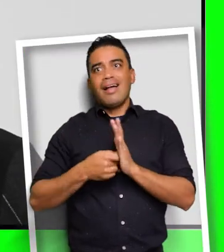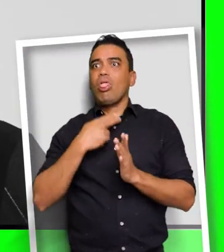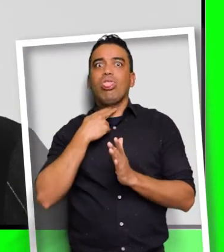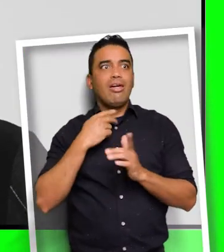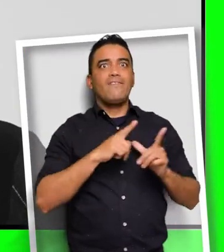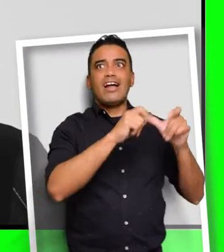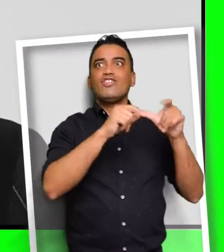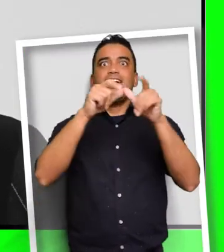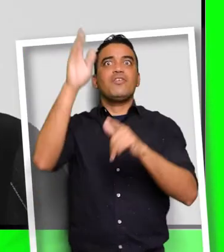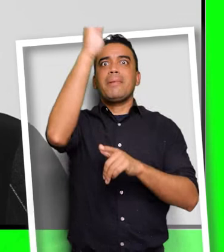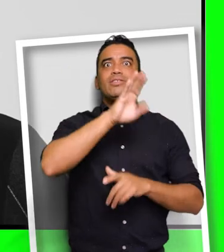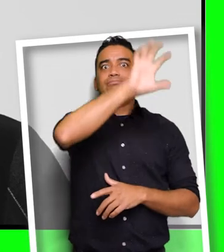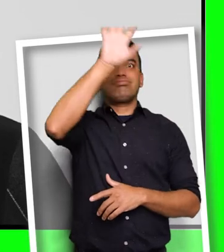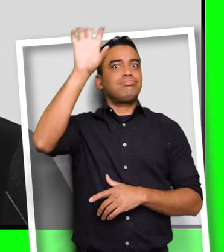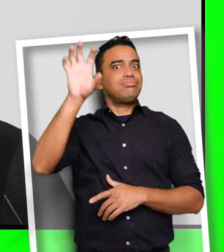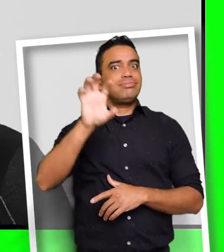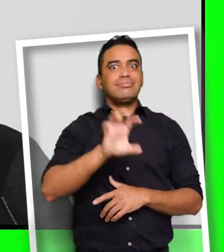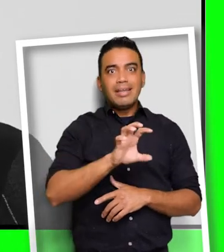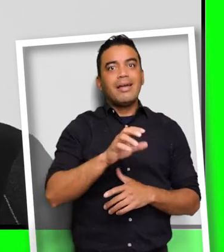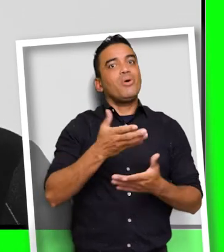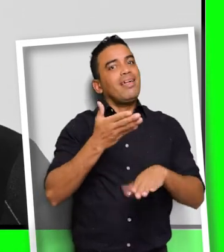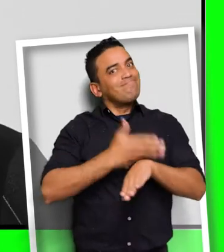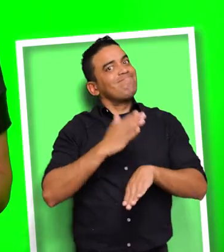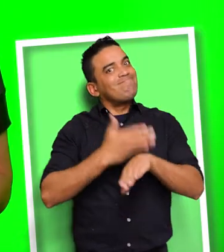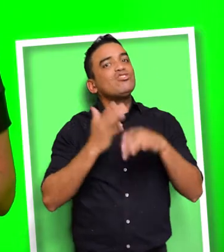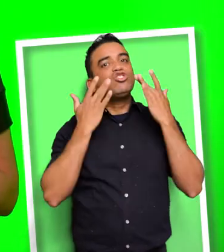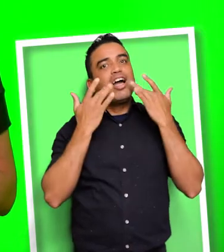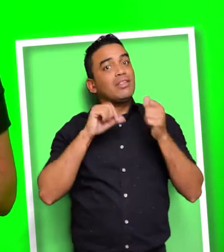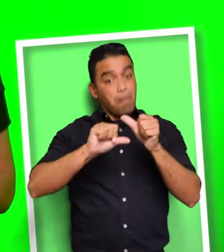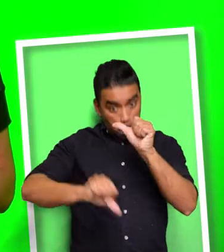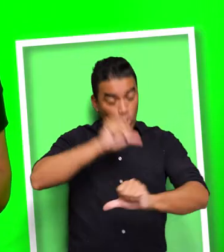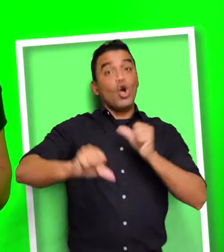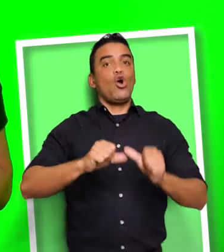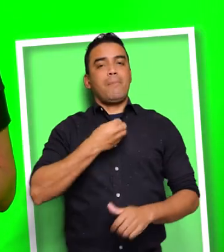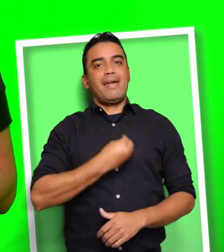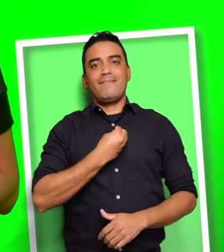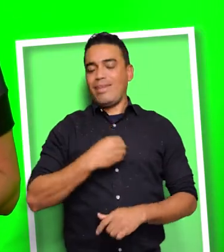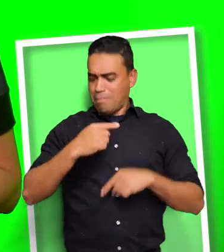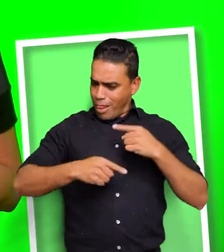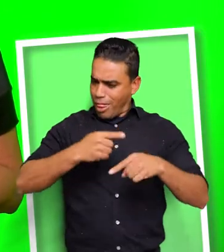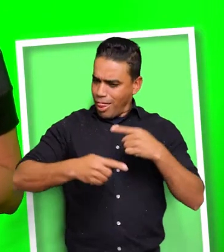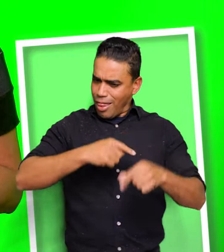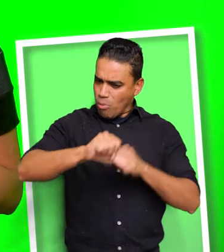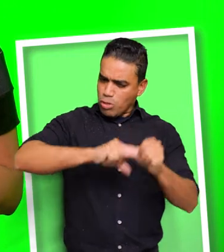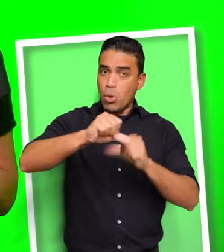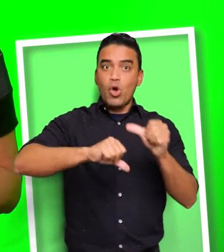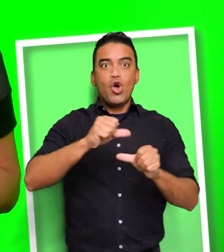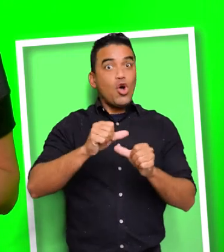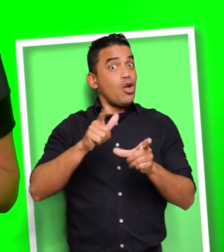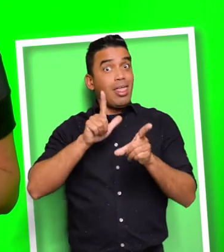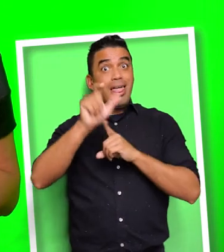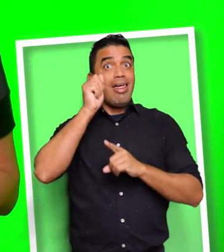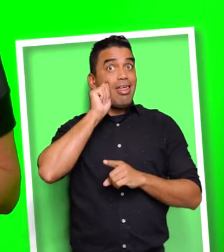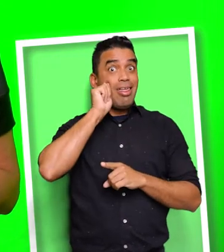Brasil, e tive que largar, infelizmente, para montar o espetáculo que mudou a minha vida, mudou a minha trajetória, um espetáculo premiado